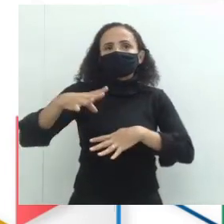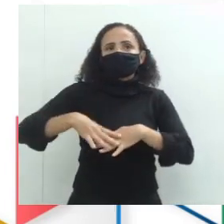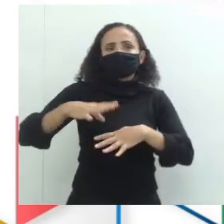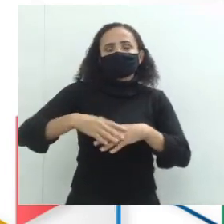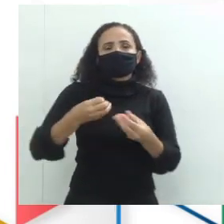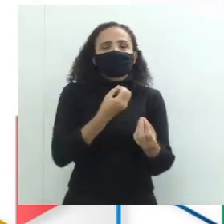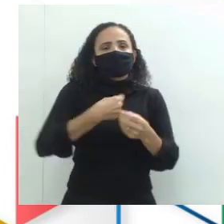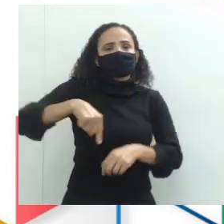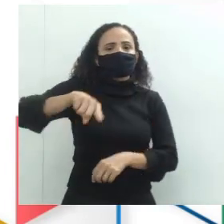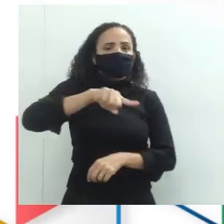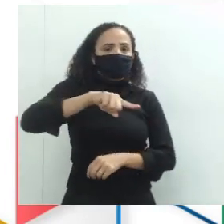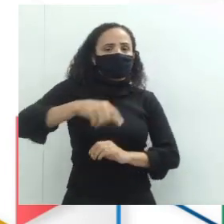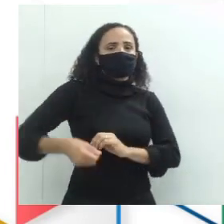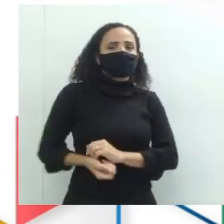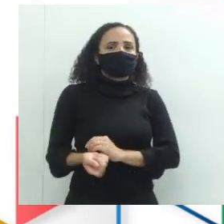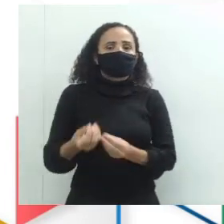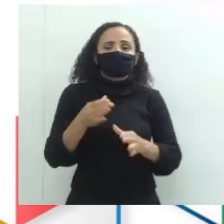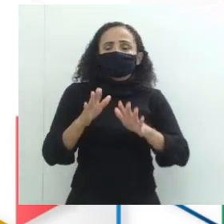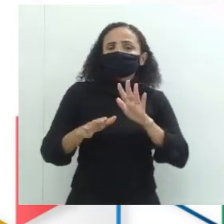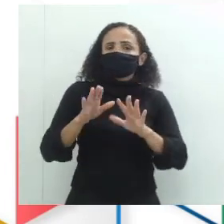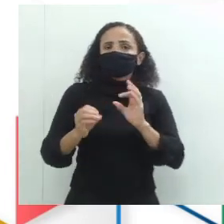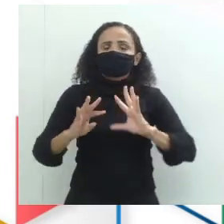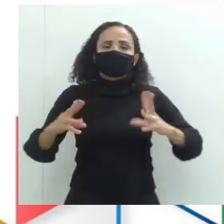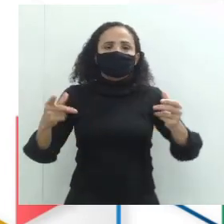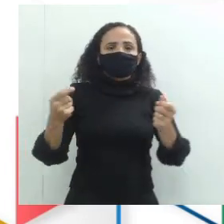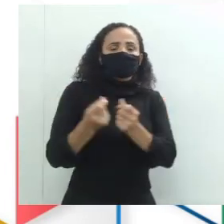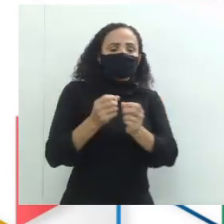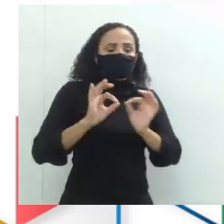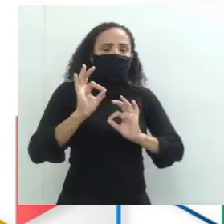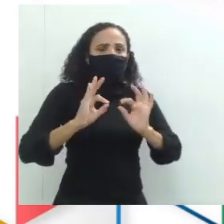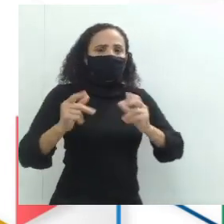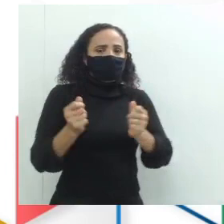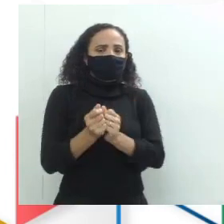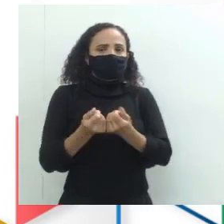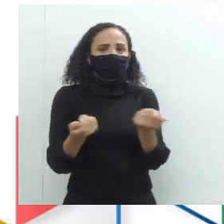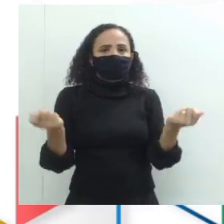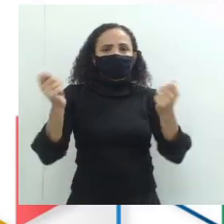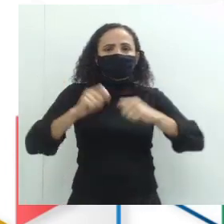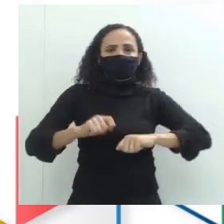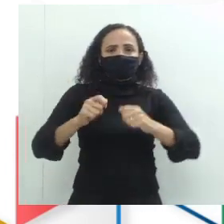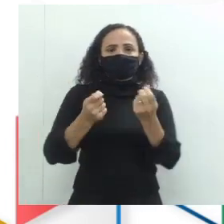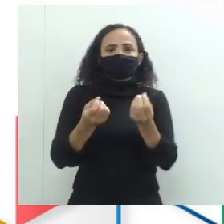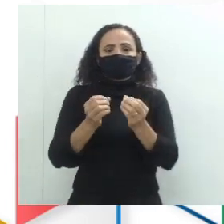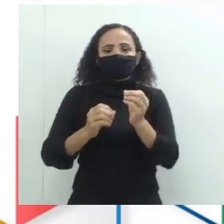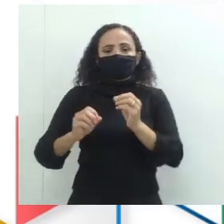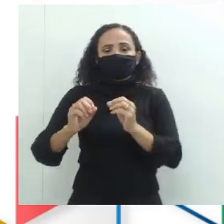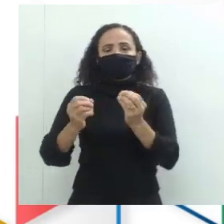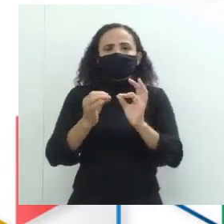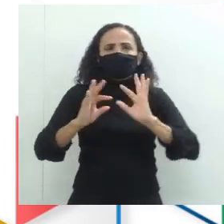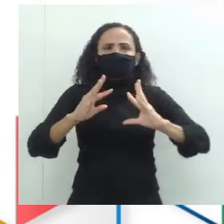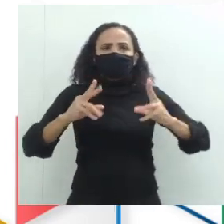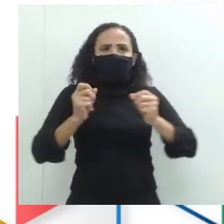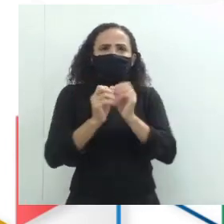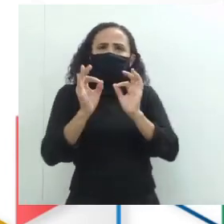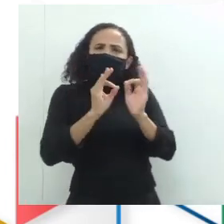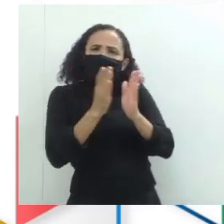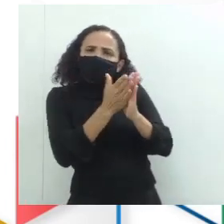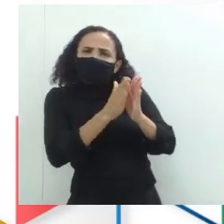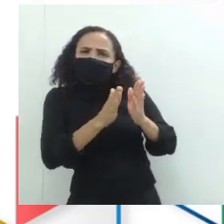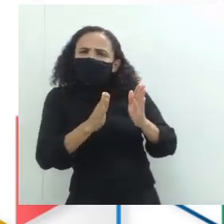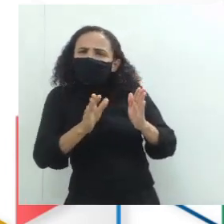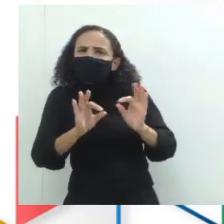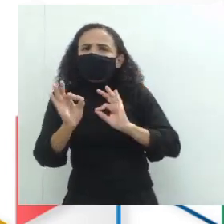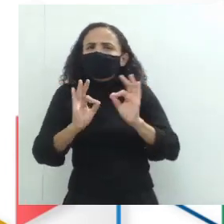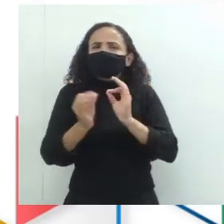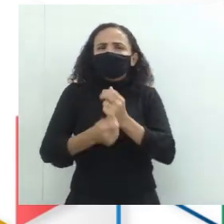que, apesar de todos esses documentos encontrados, foram os árabes que, cultivando a matemática dos